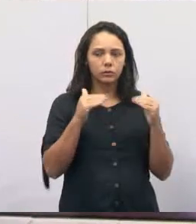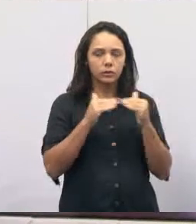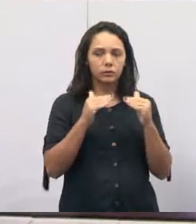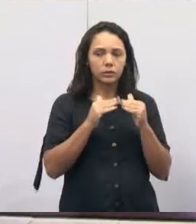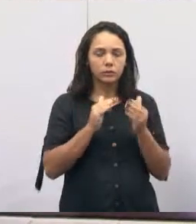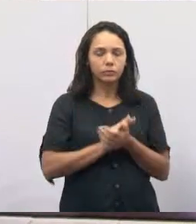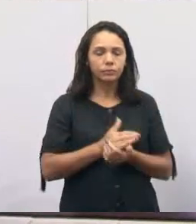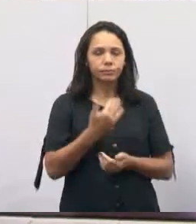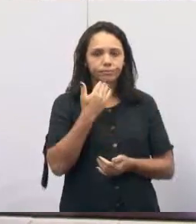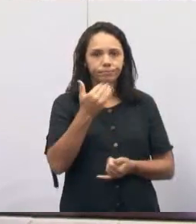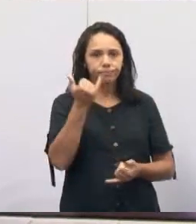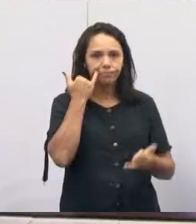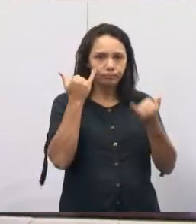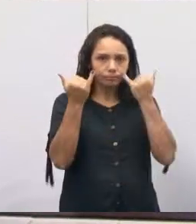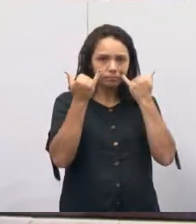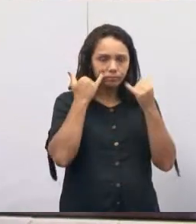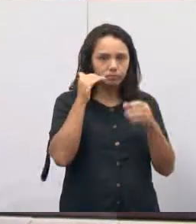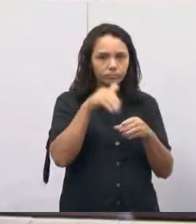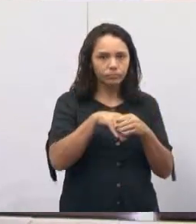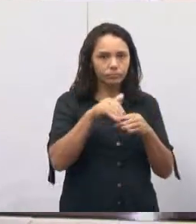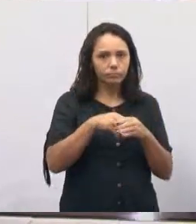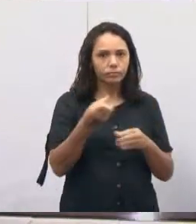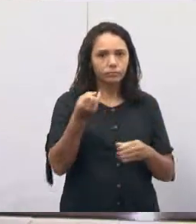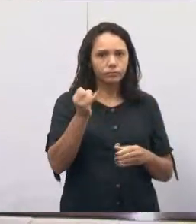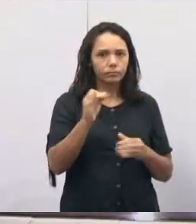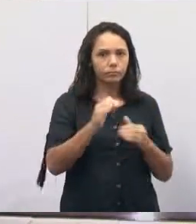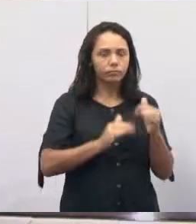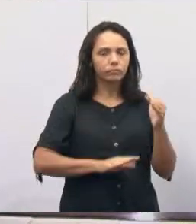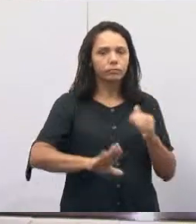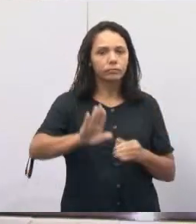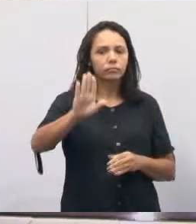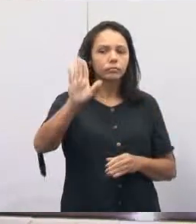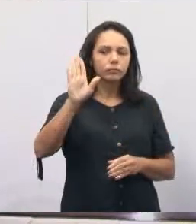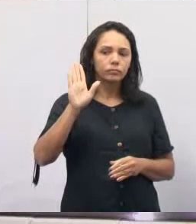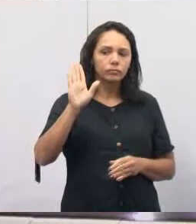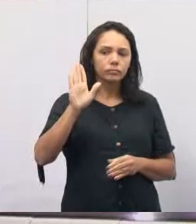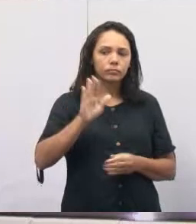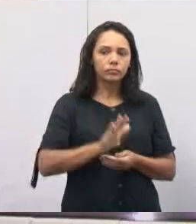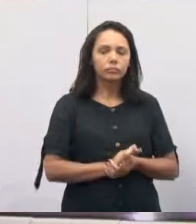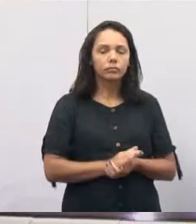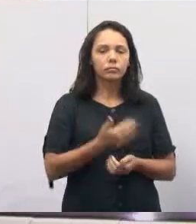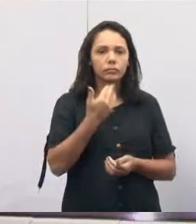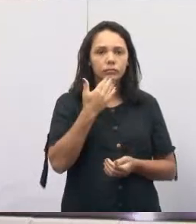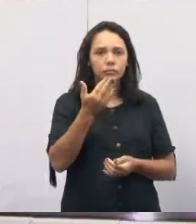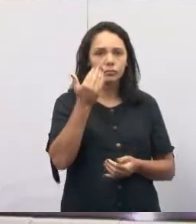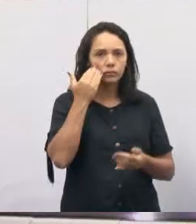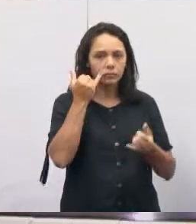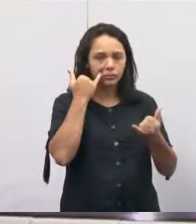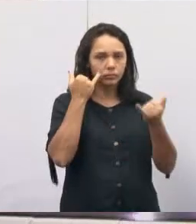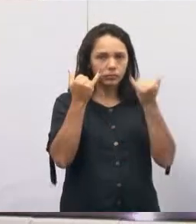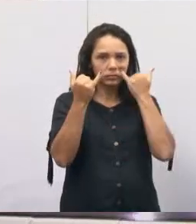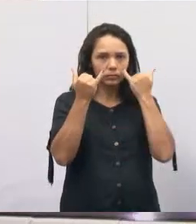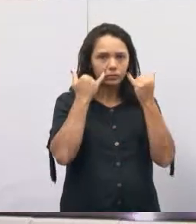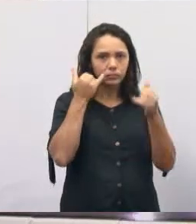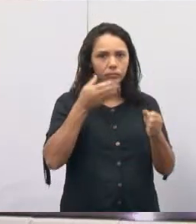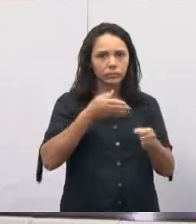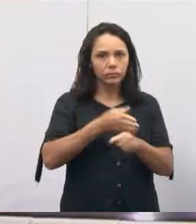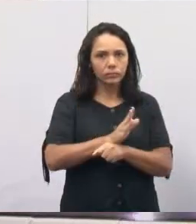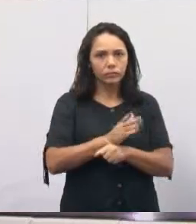Pedido de informação está em votação. Os vereadores que forem contrários, por favor, se manifestem levantando os braços. Pedido de informação aprovado. Próximo pedido de